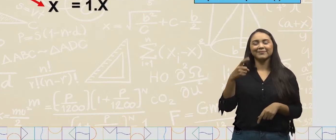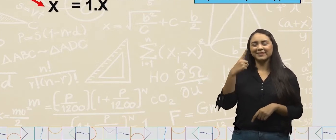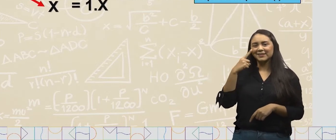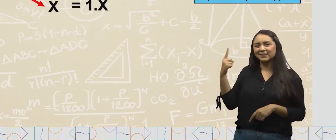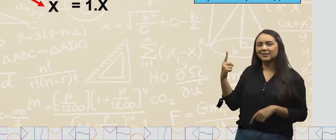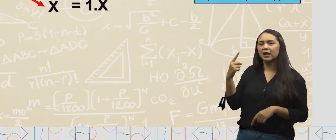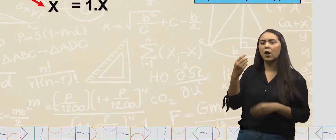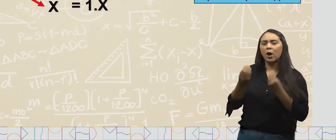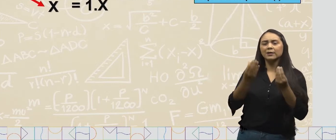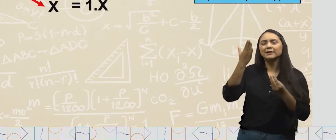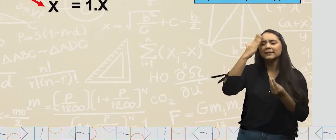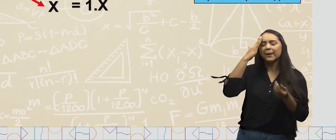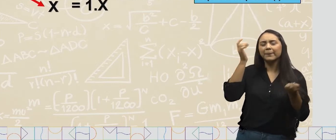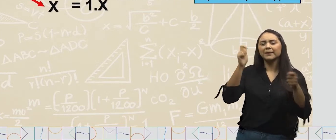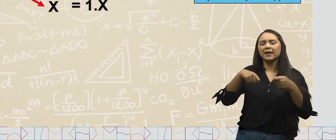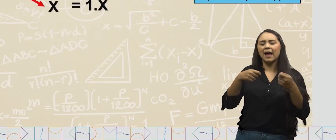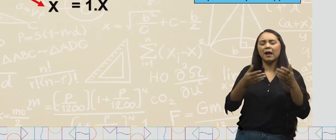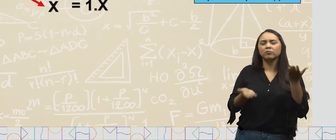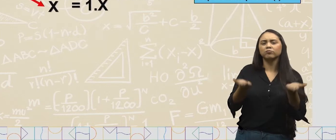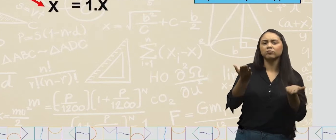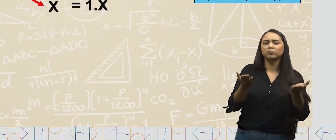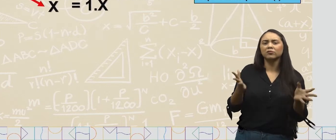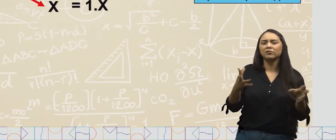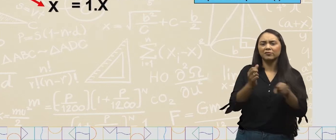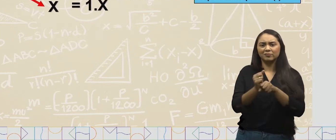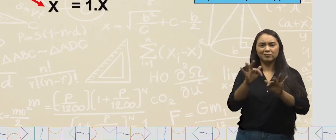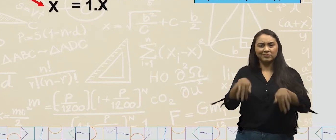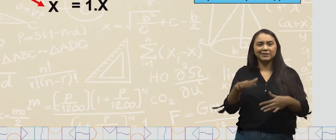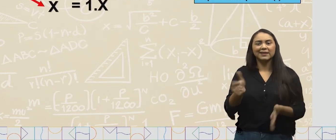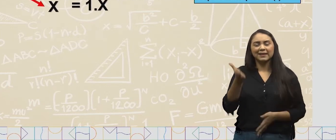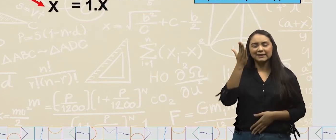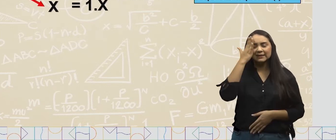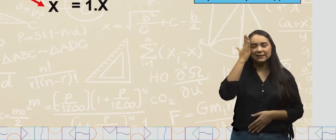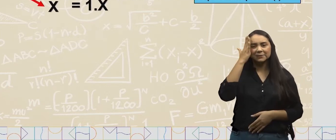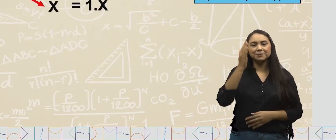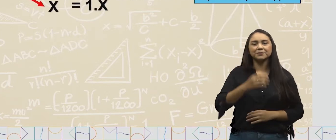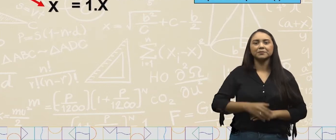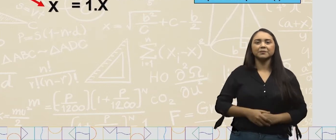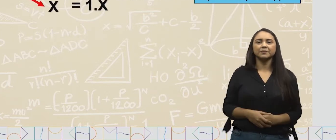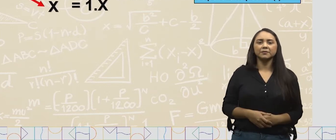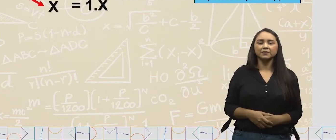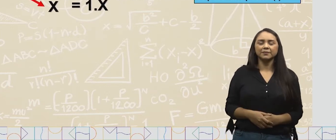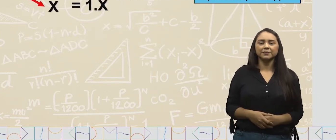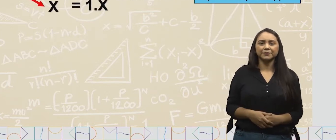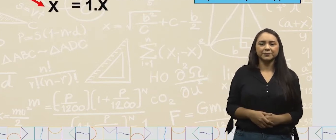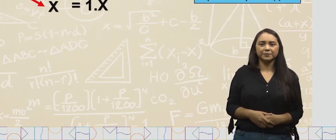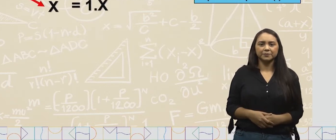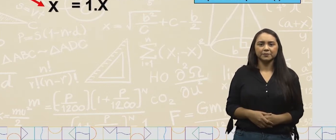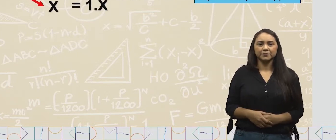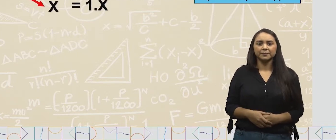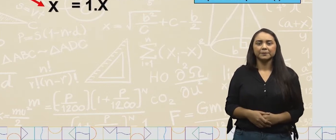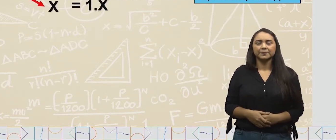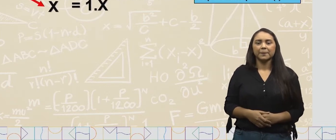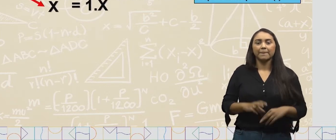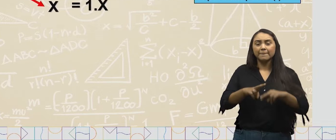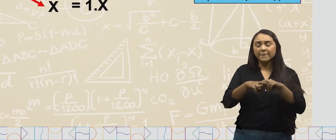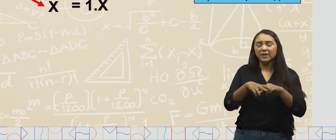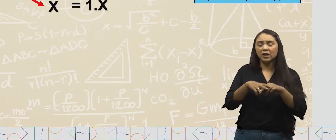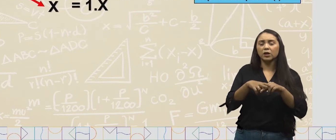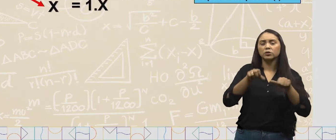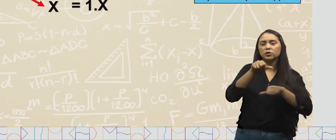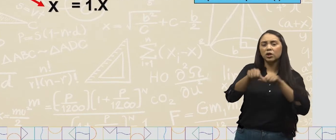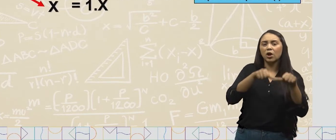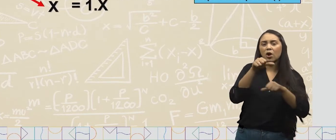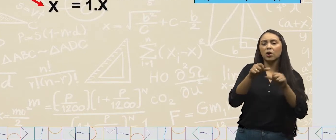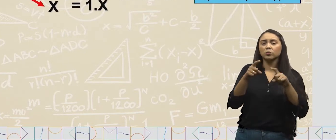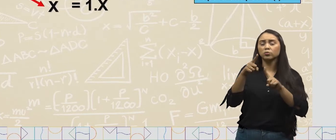uma variável ou um sinal de multiplicação? É por isso que fazemos desta forma, nós trocamos os símbolos. Então,